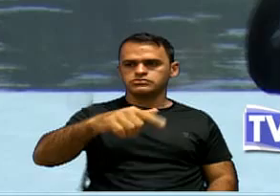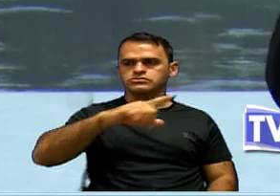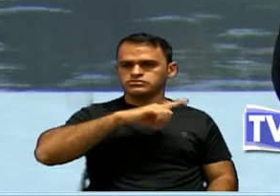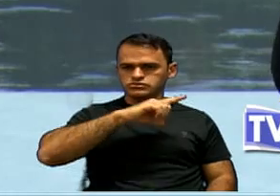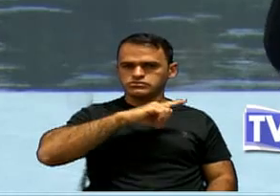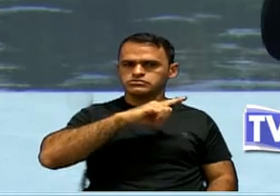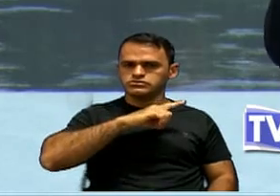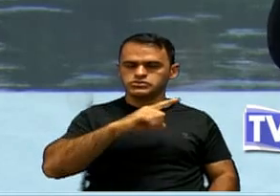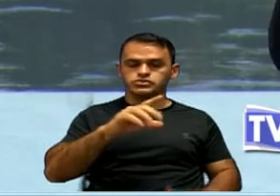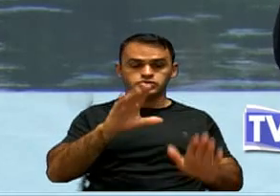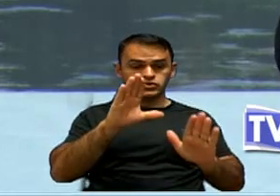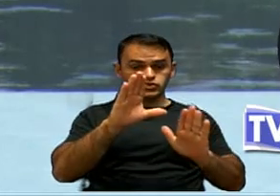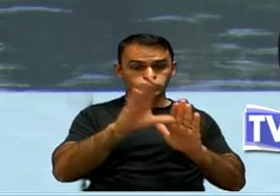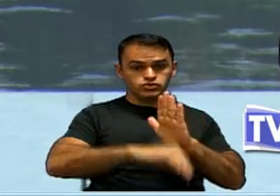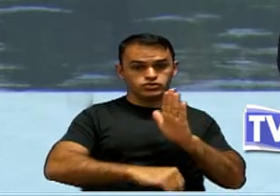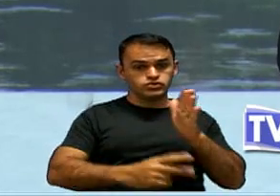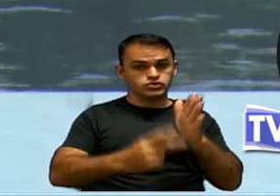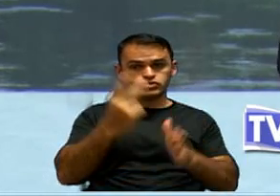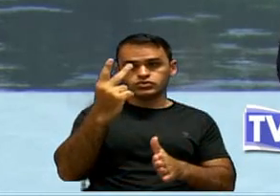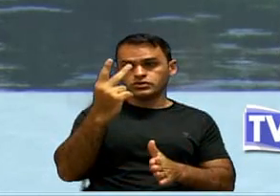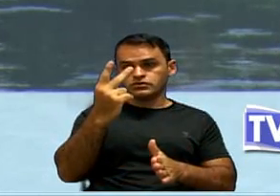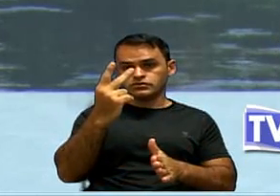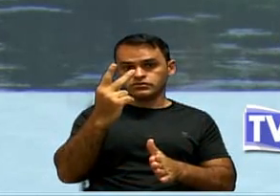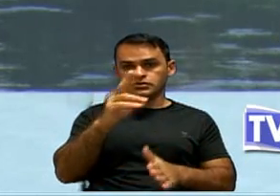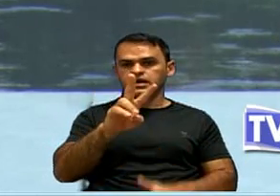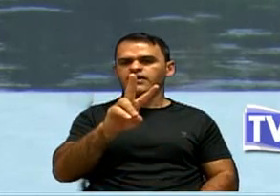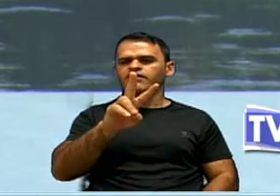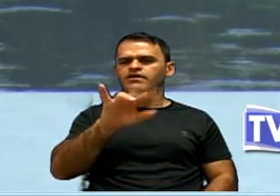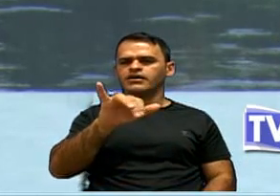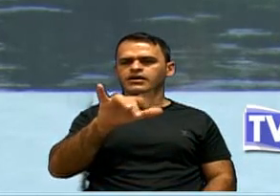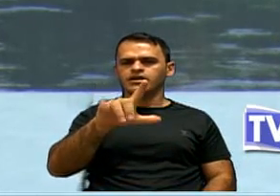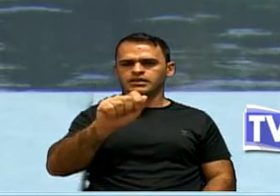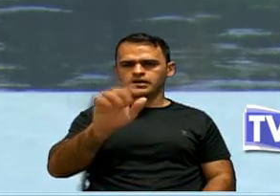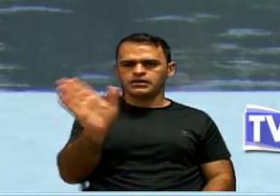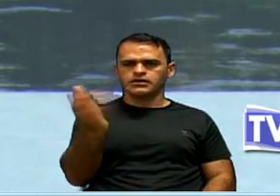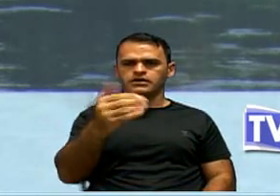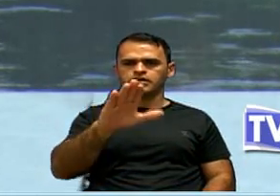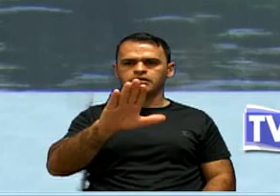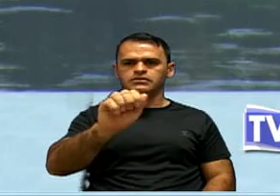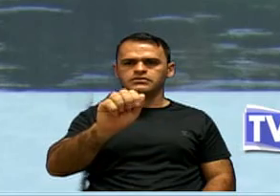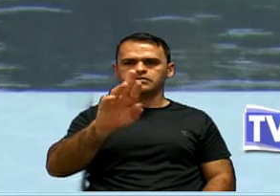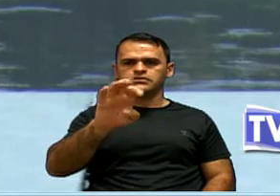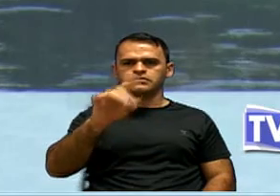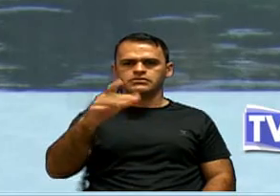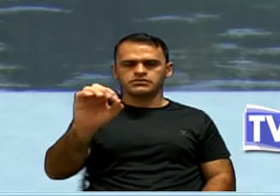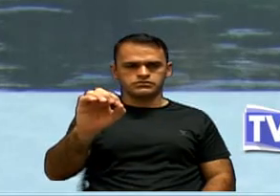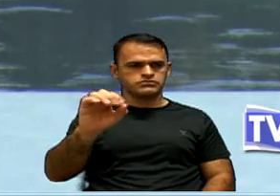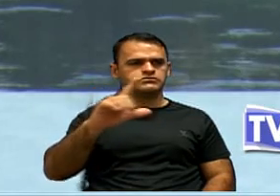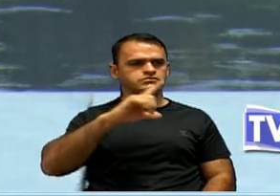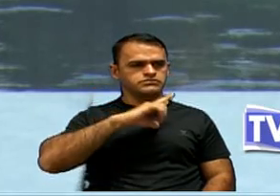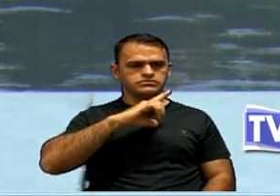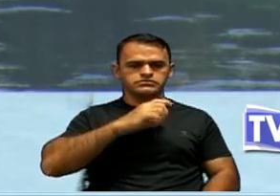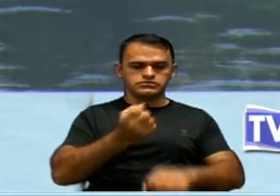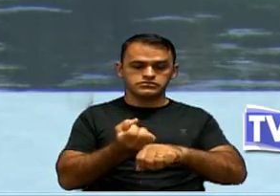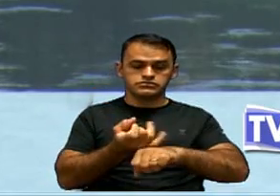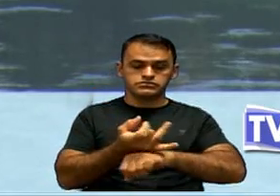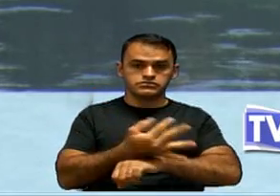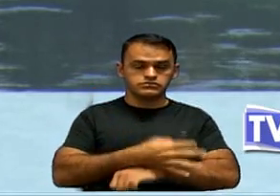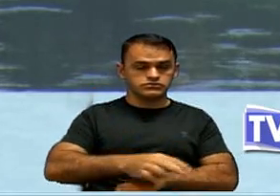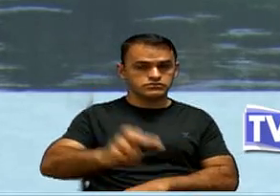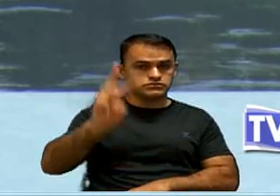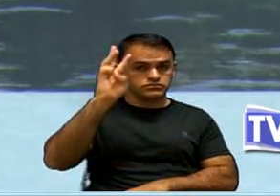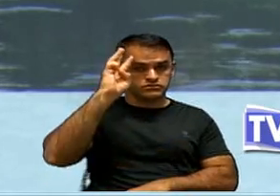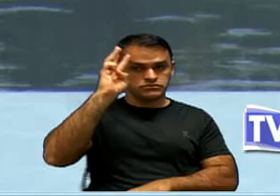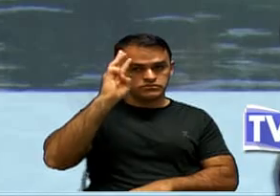foi furtada duas vezes, Vitão, Vila Barão, sendo a mais recente na madrugada de